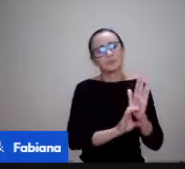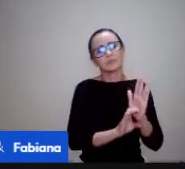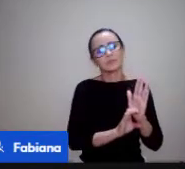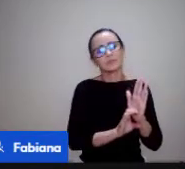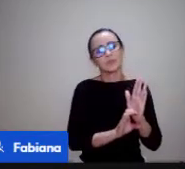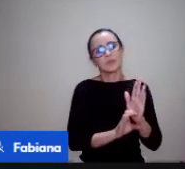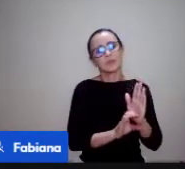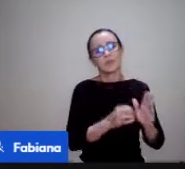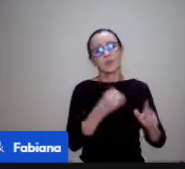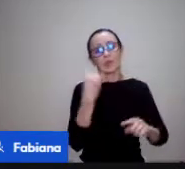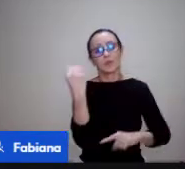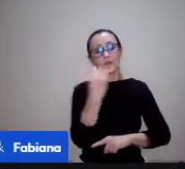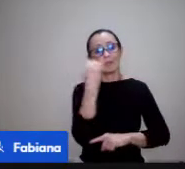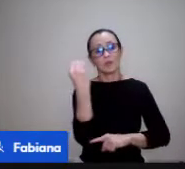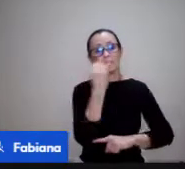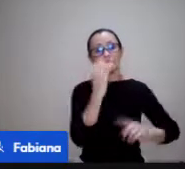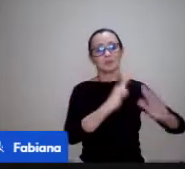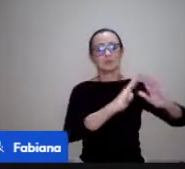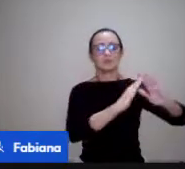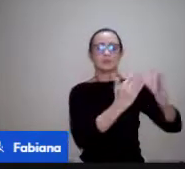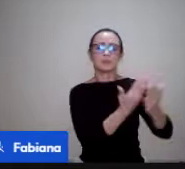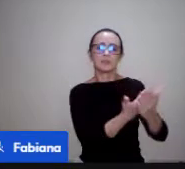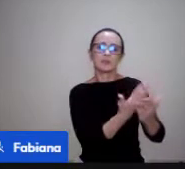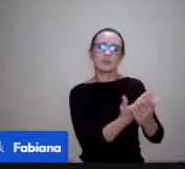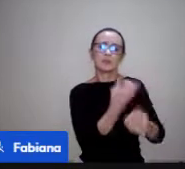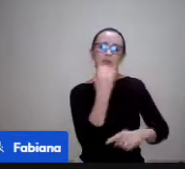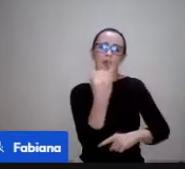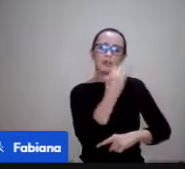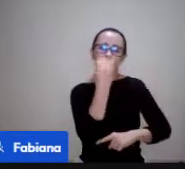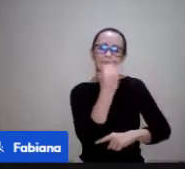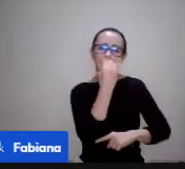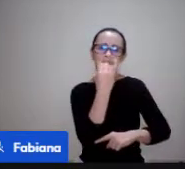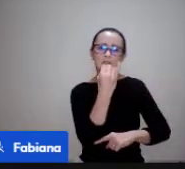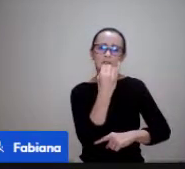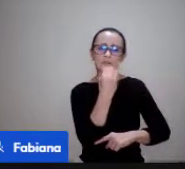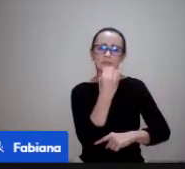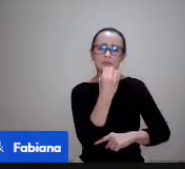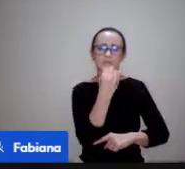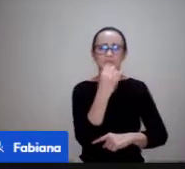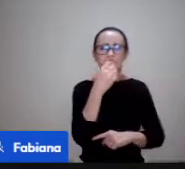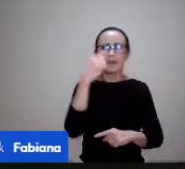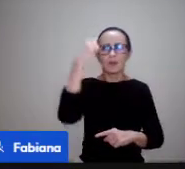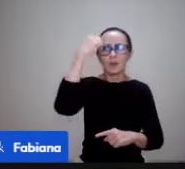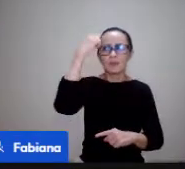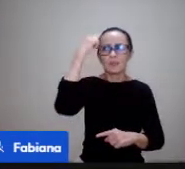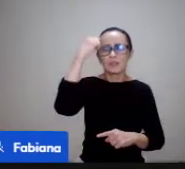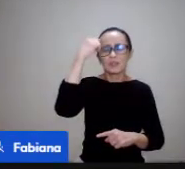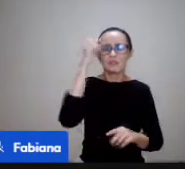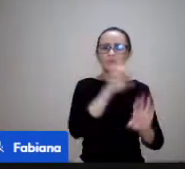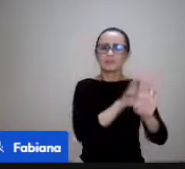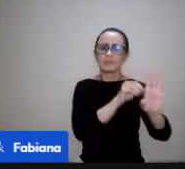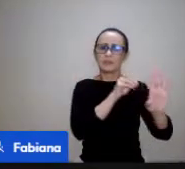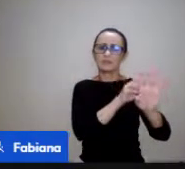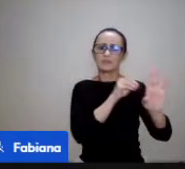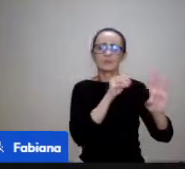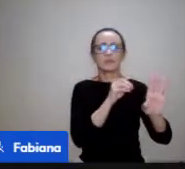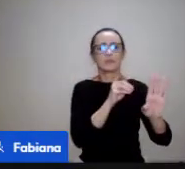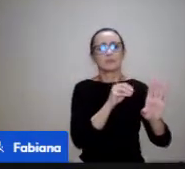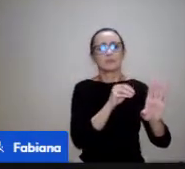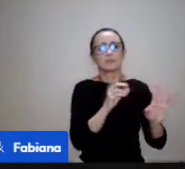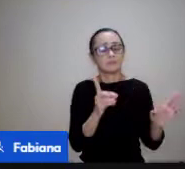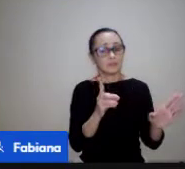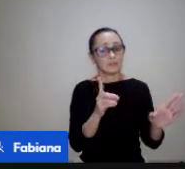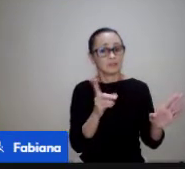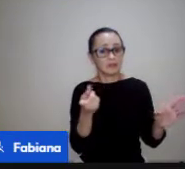a língua bem falada e o raciocínio abstrato. Veja, conhecimentos distintos. Língua bem